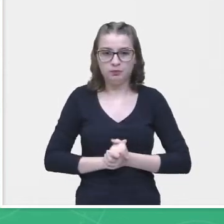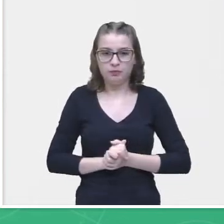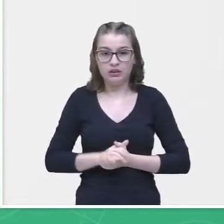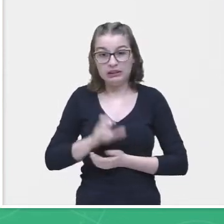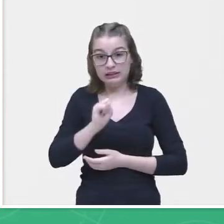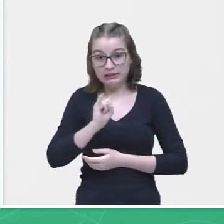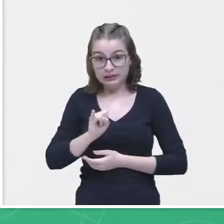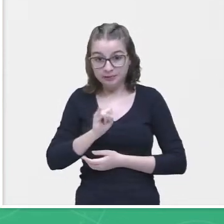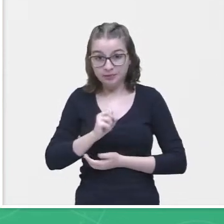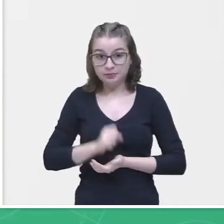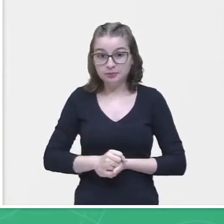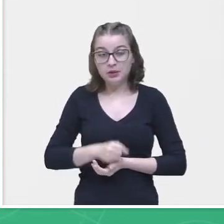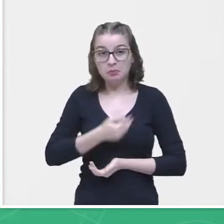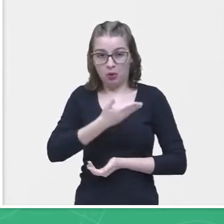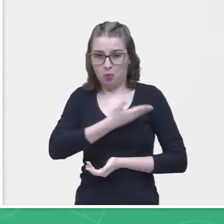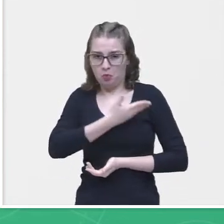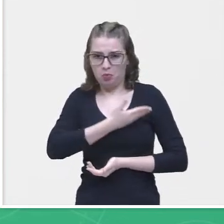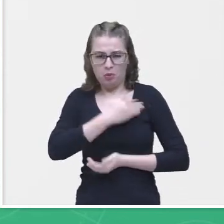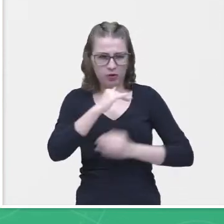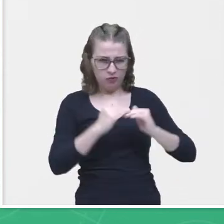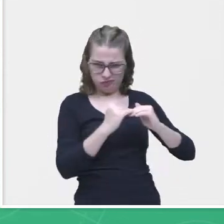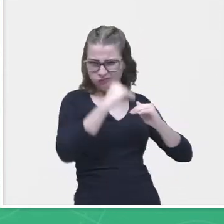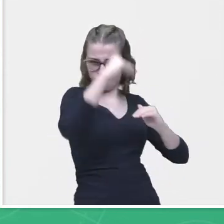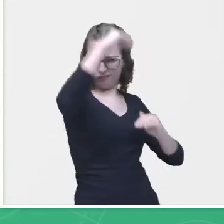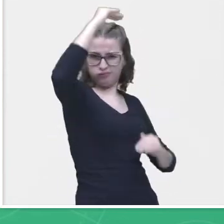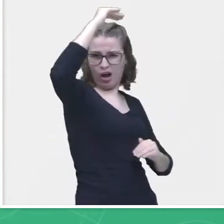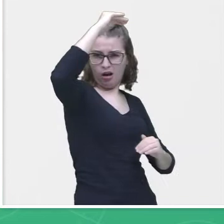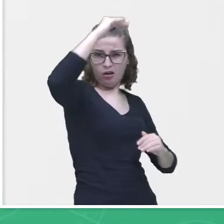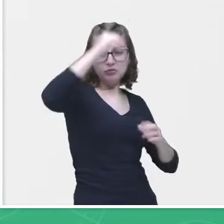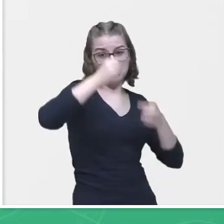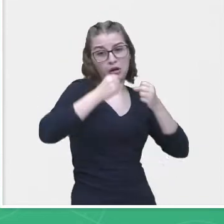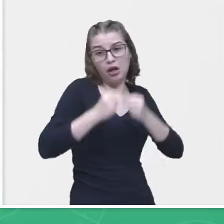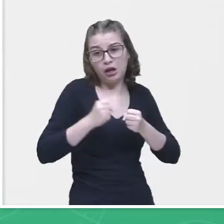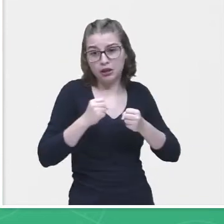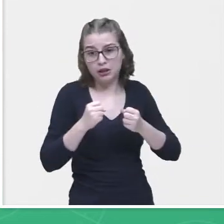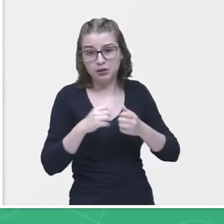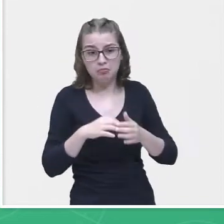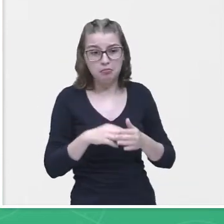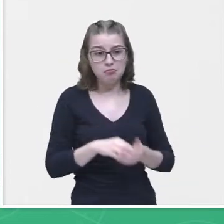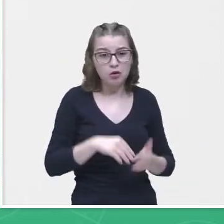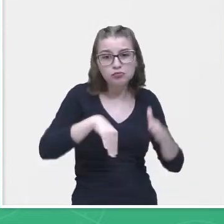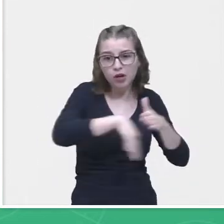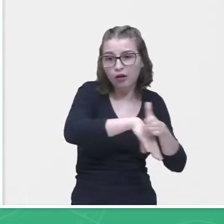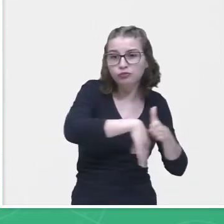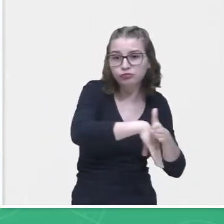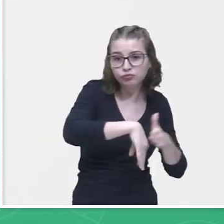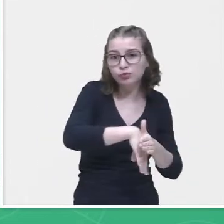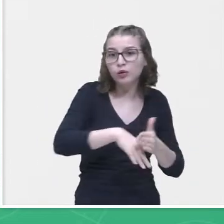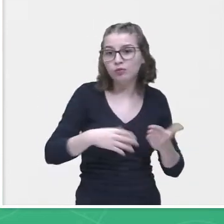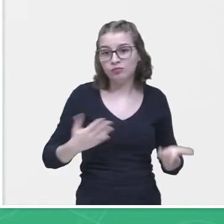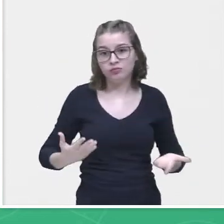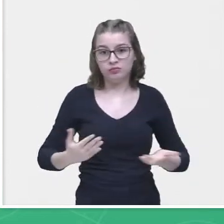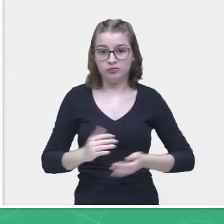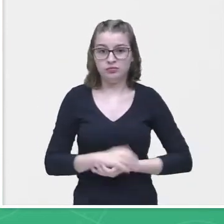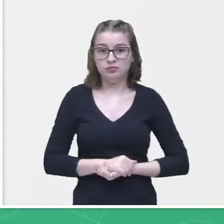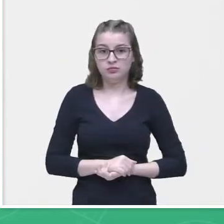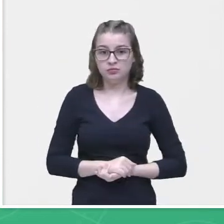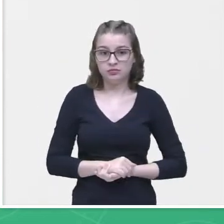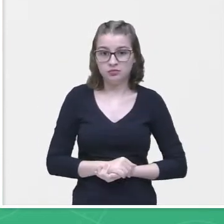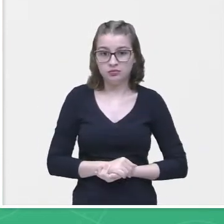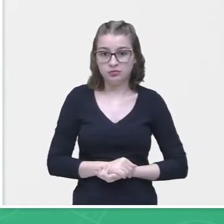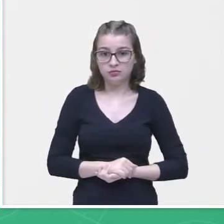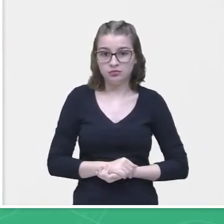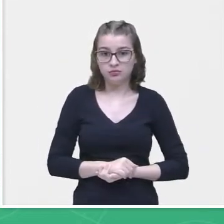não fosse tão baixinho, ele poderia jogar futebol. É como eu estou vendo. Aí você observa depois que existem